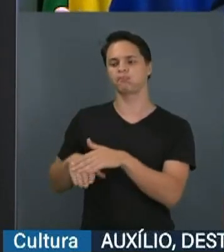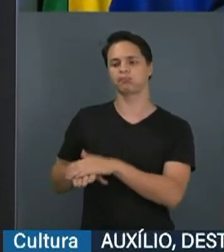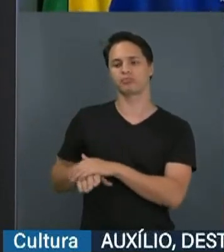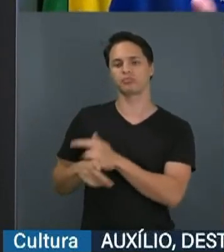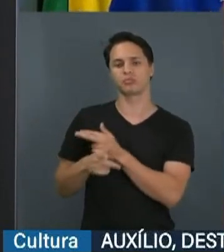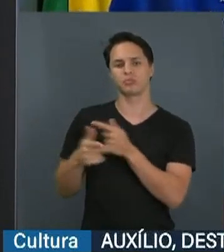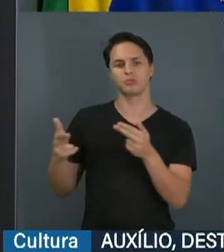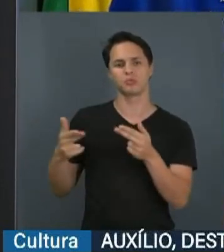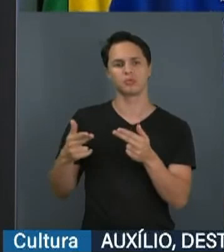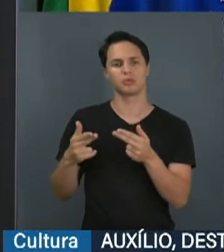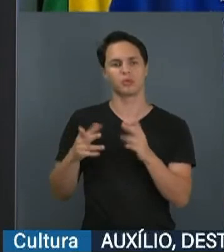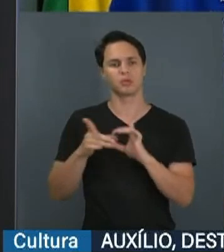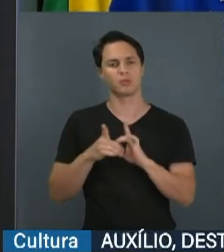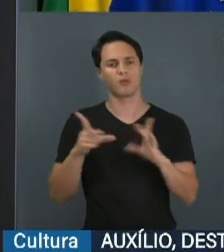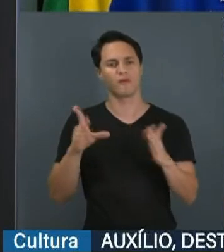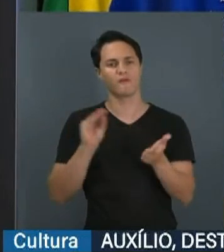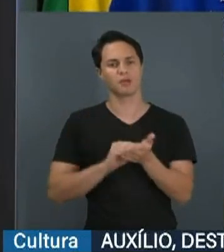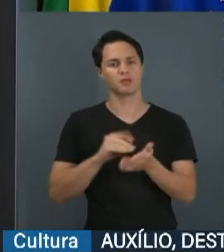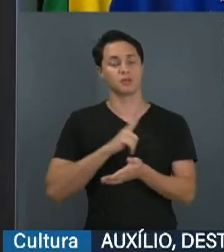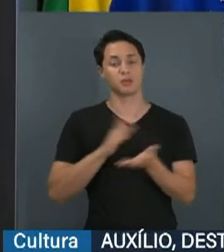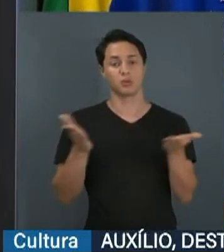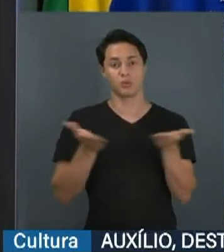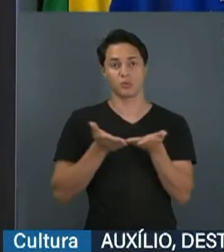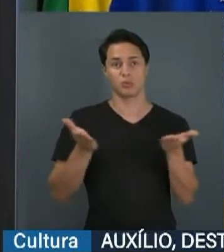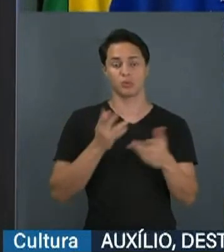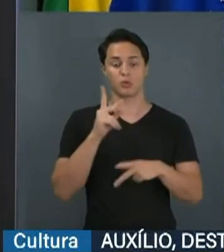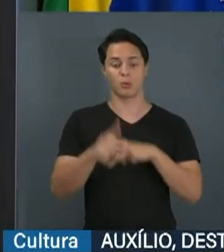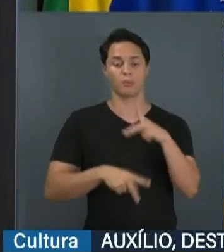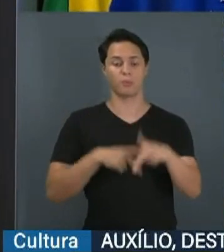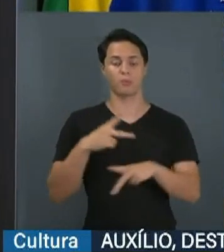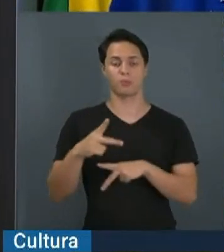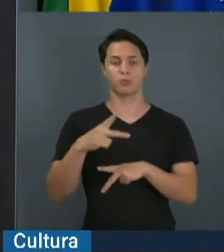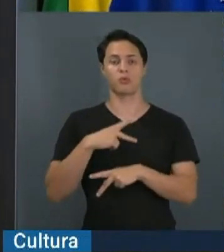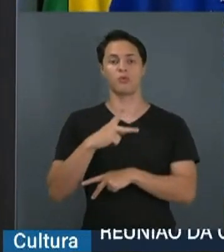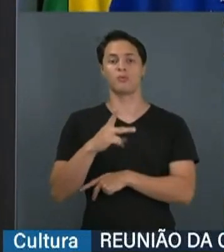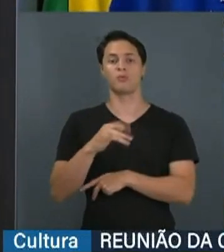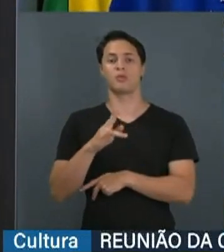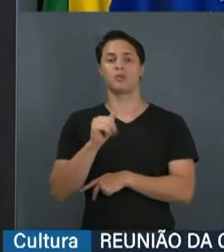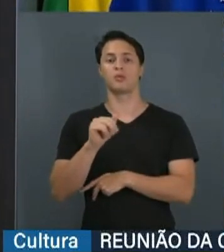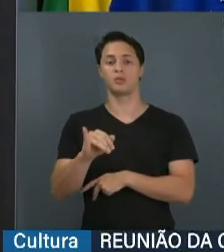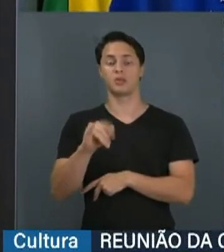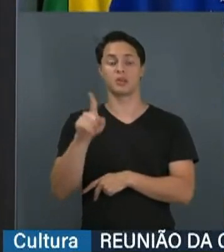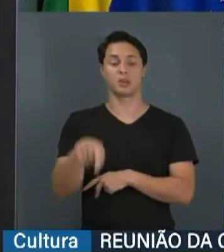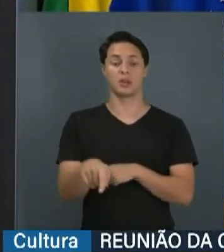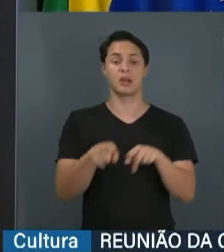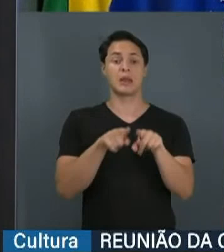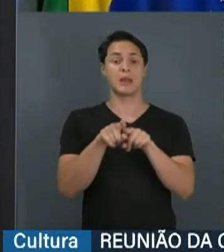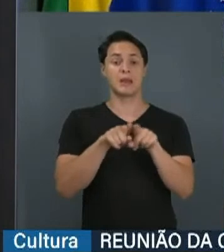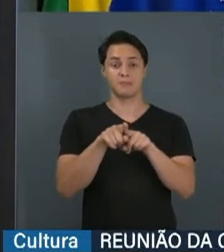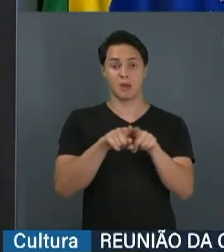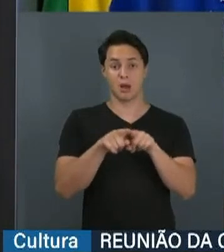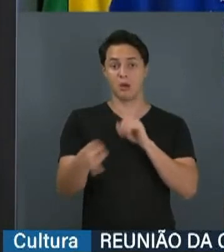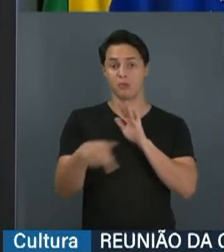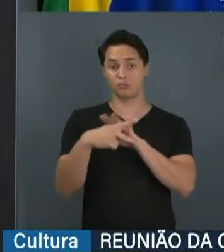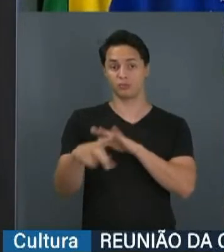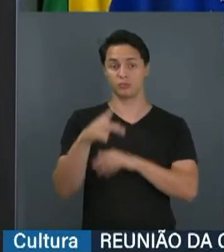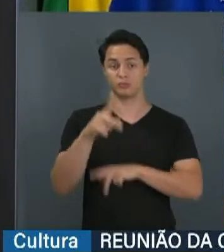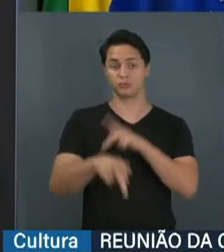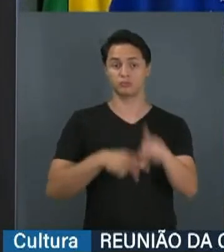o resto de democracia que a gente tem. Que o Evelyn, que o povo do Piauí, o povo que é irmão do cearense, libertário, povo de